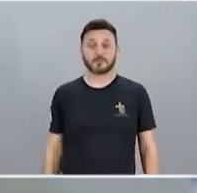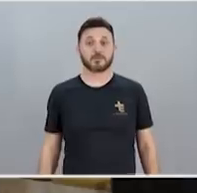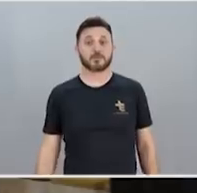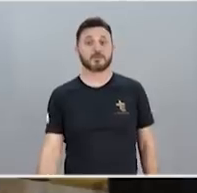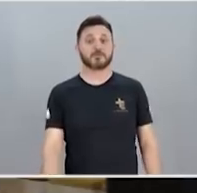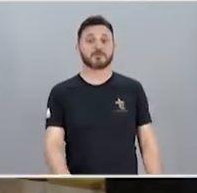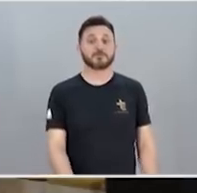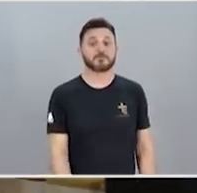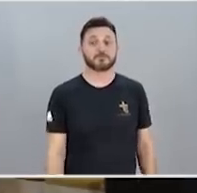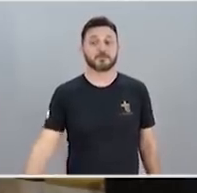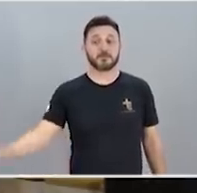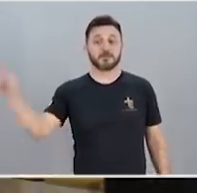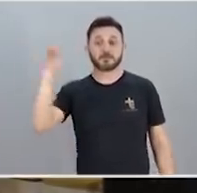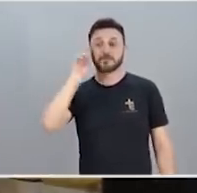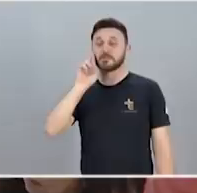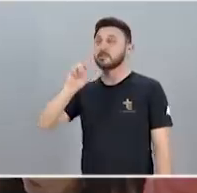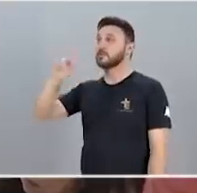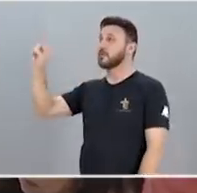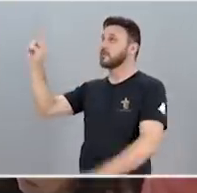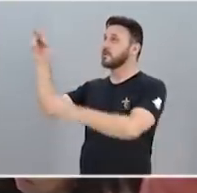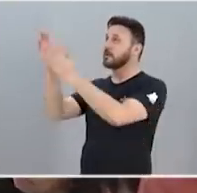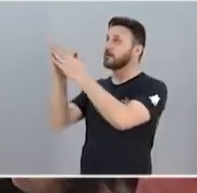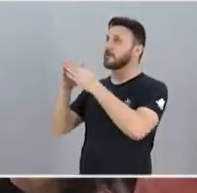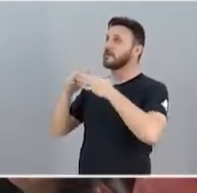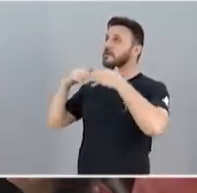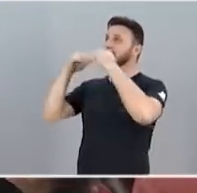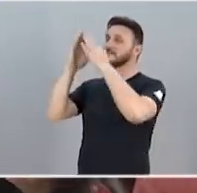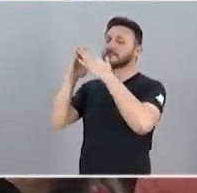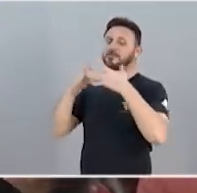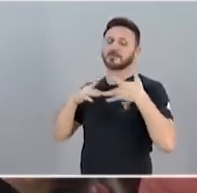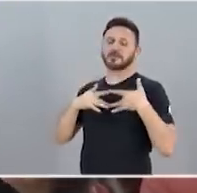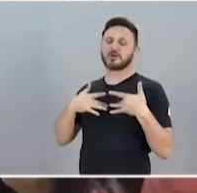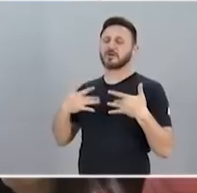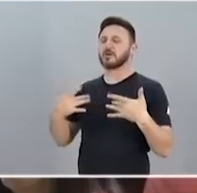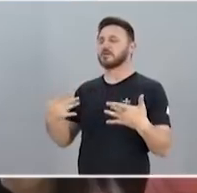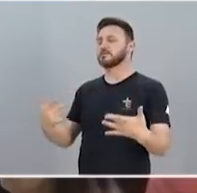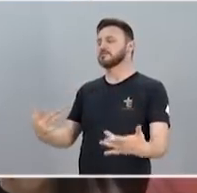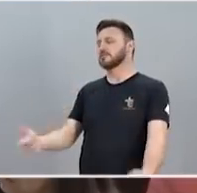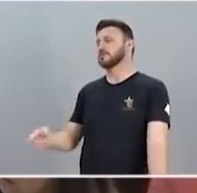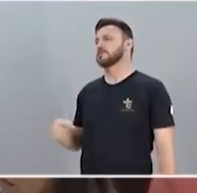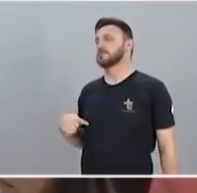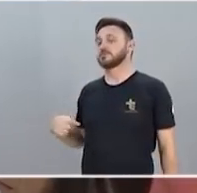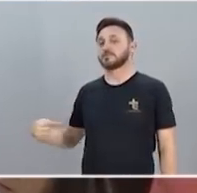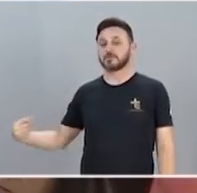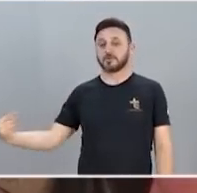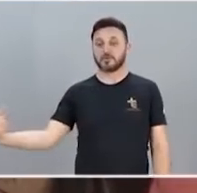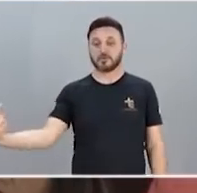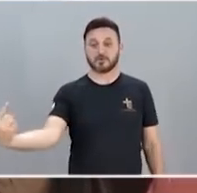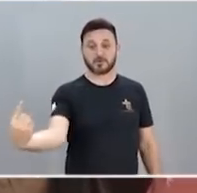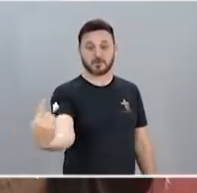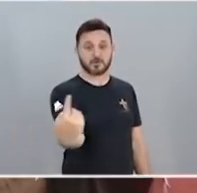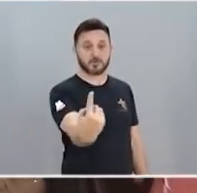vós. Senhor, Senhor, tende piedade de